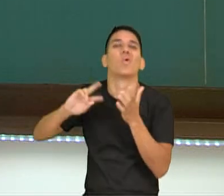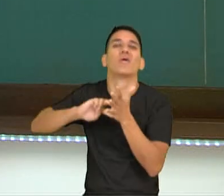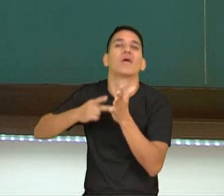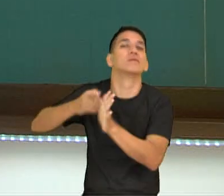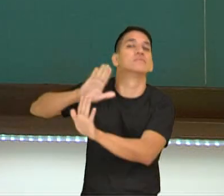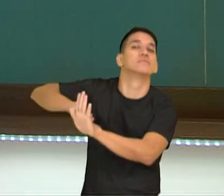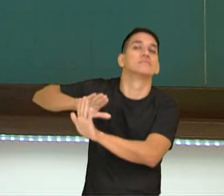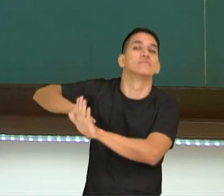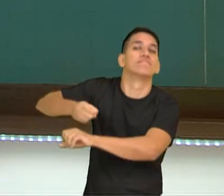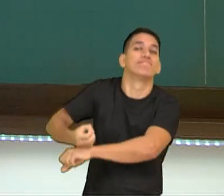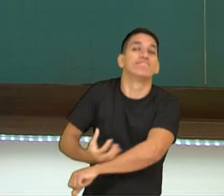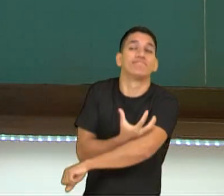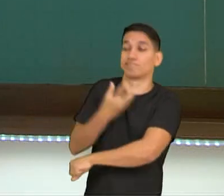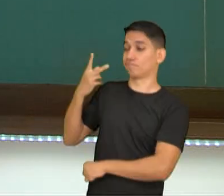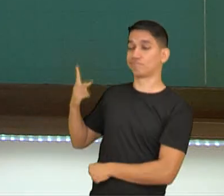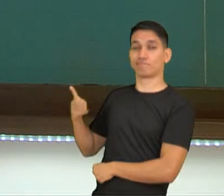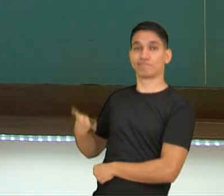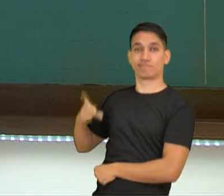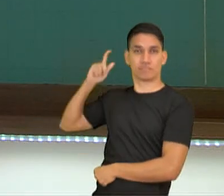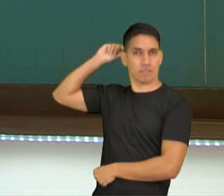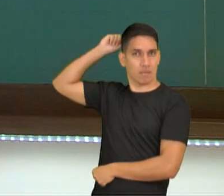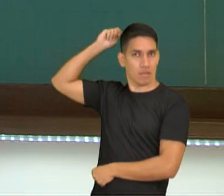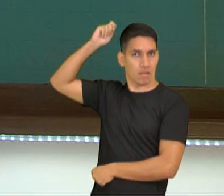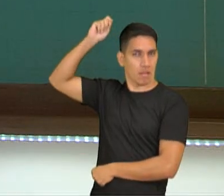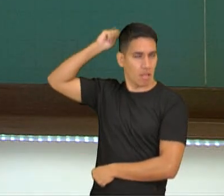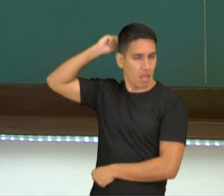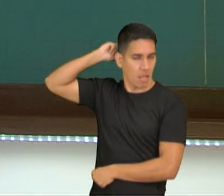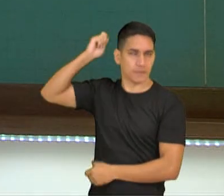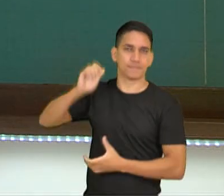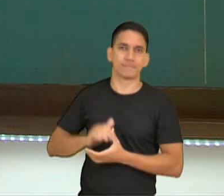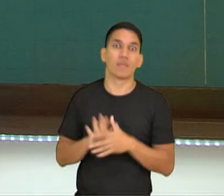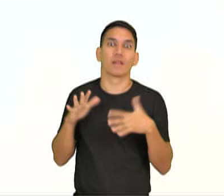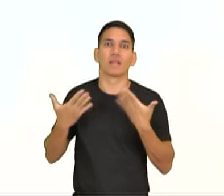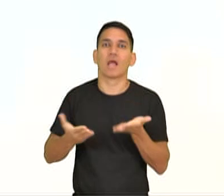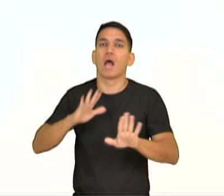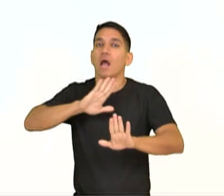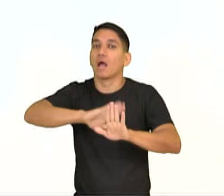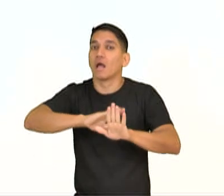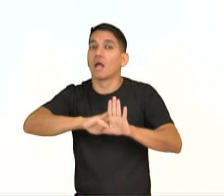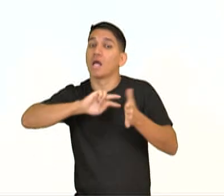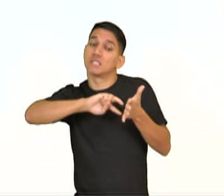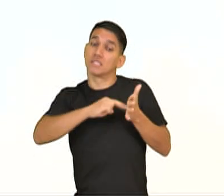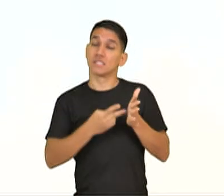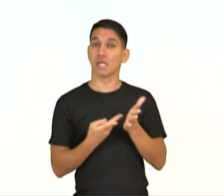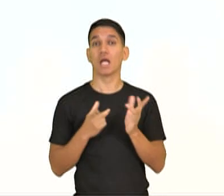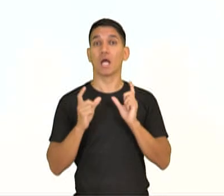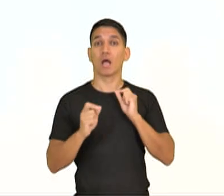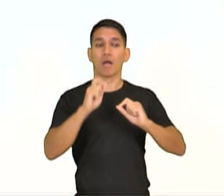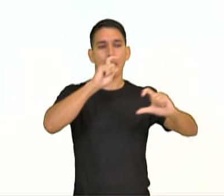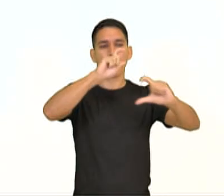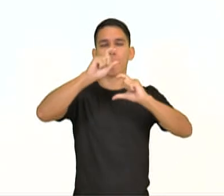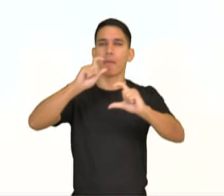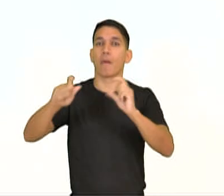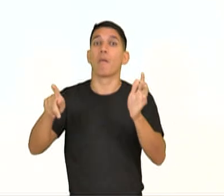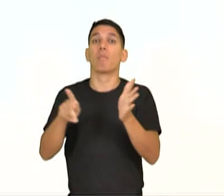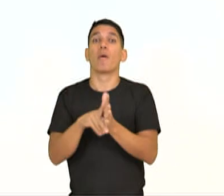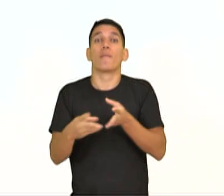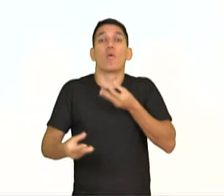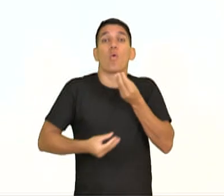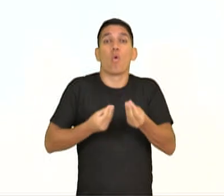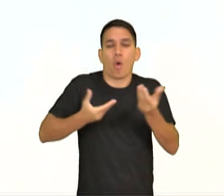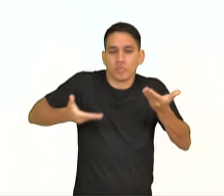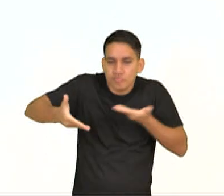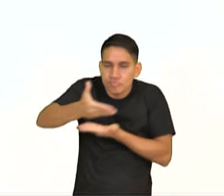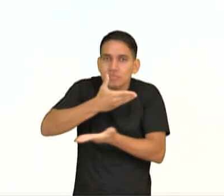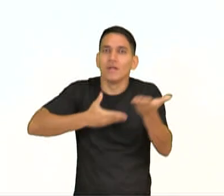seus sentimentos, Então, os sentidos nas histórias em quadrinhos são produzidos pela articulação entre